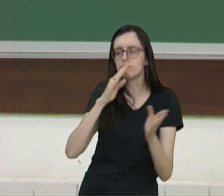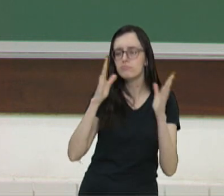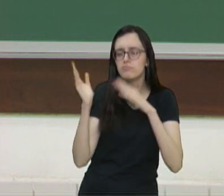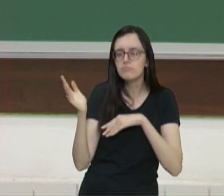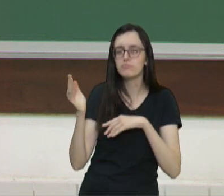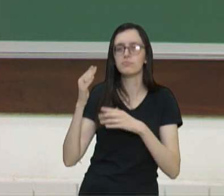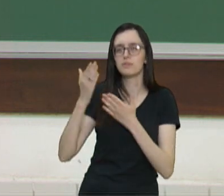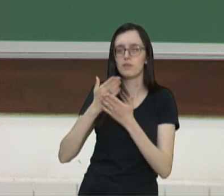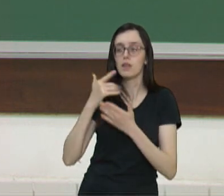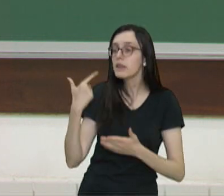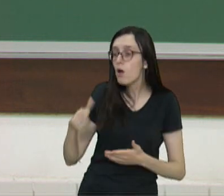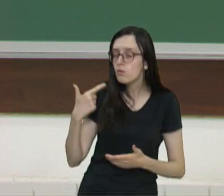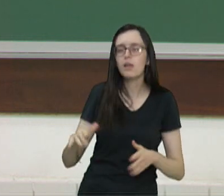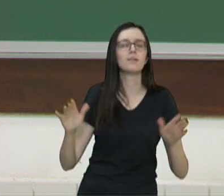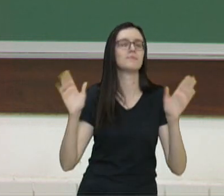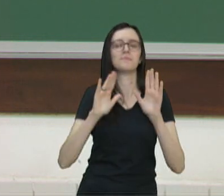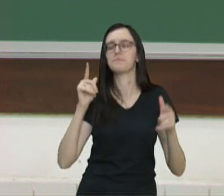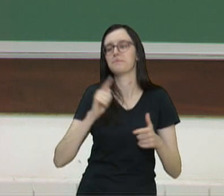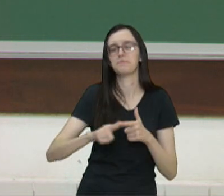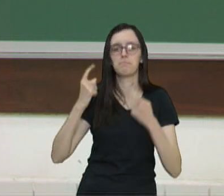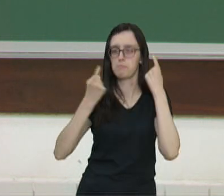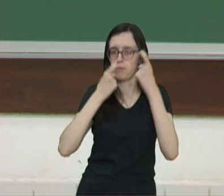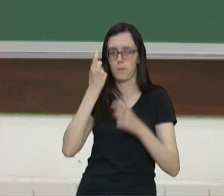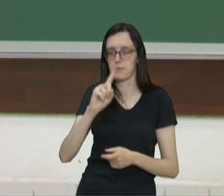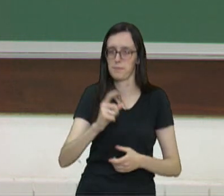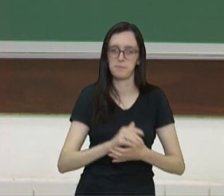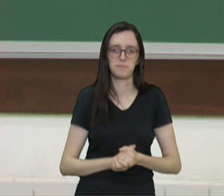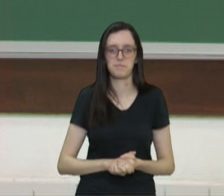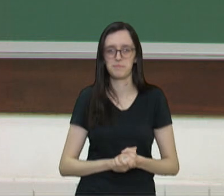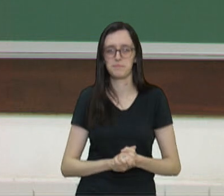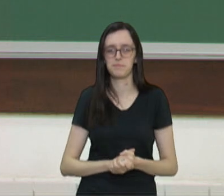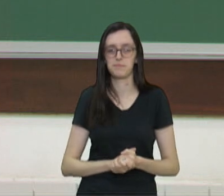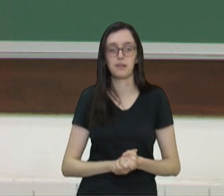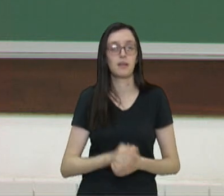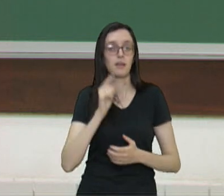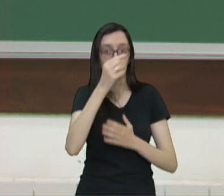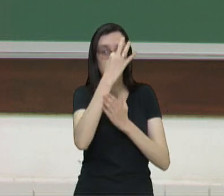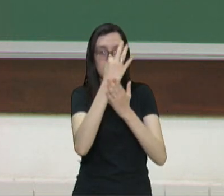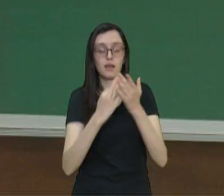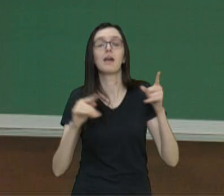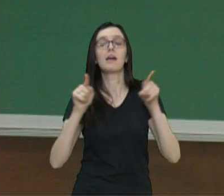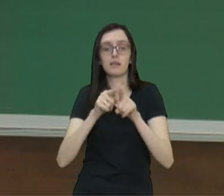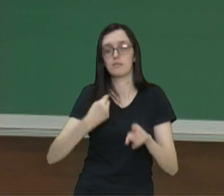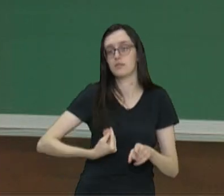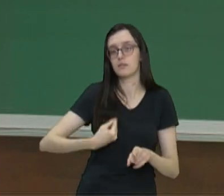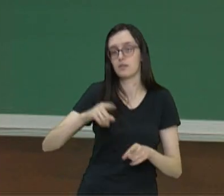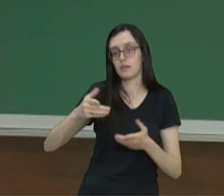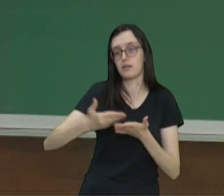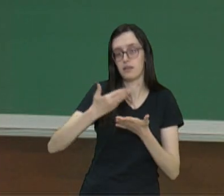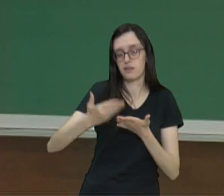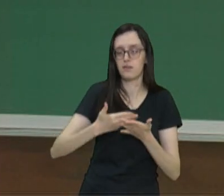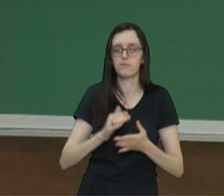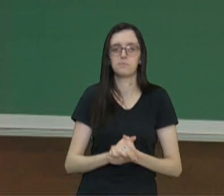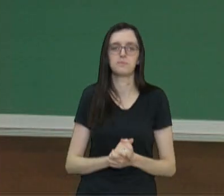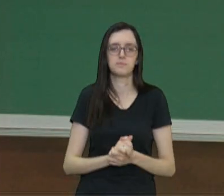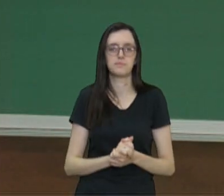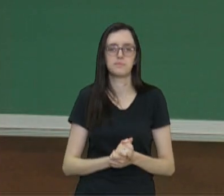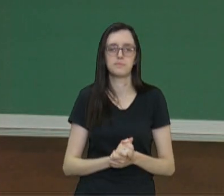Não tem o livro? Don't worry. Agora, esse texto também está no livro de vocês,